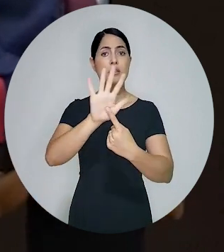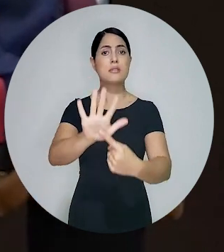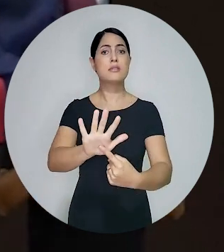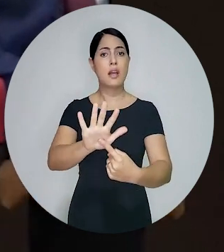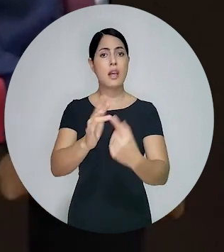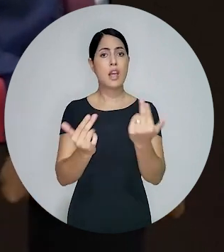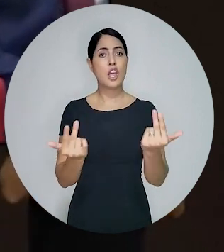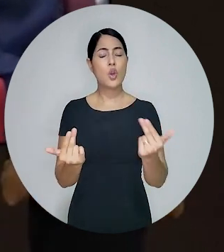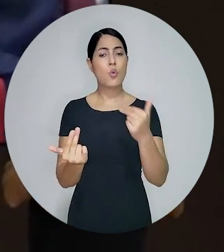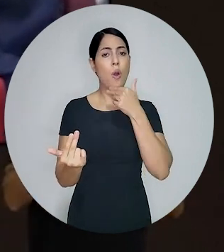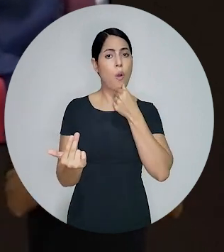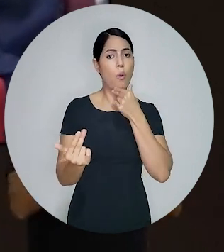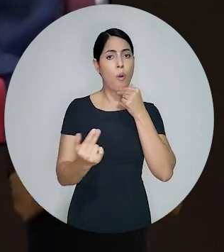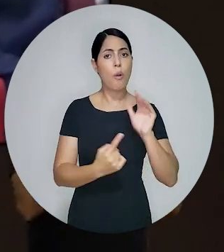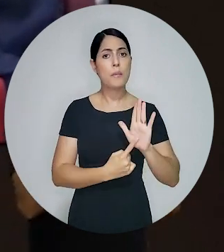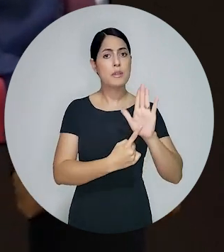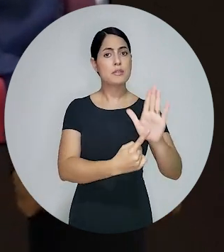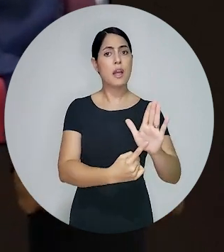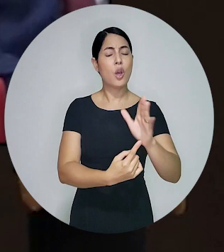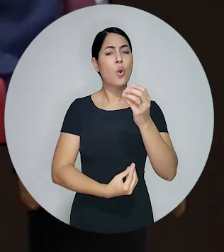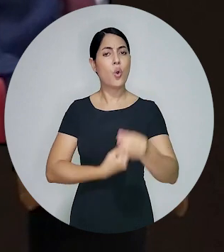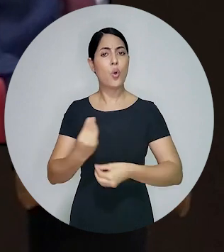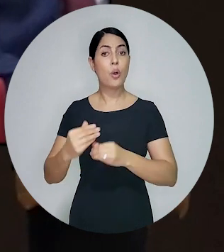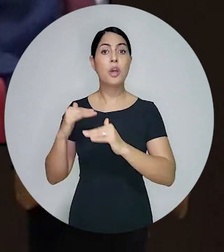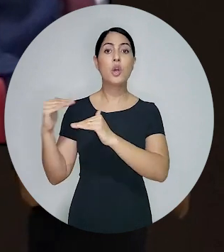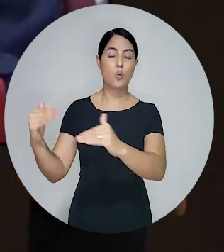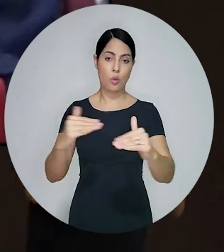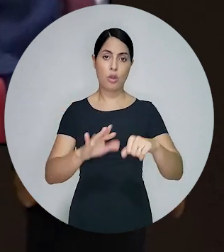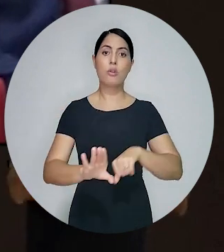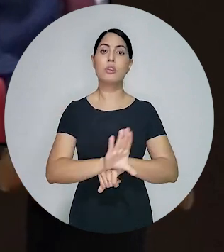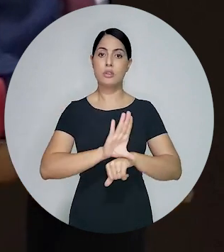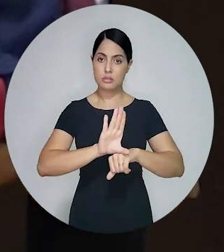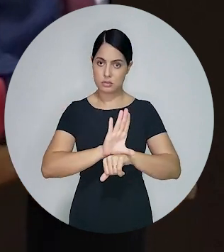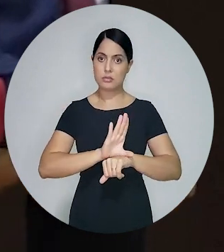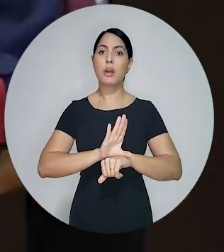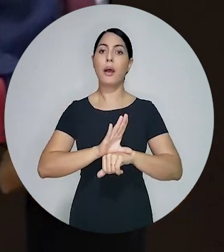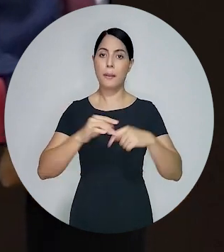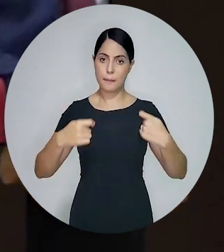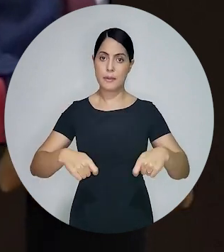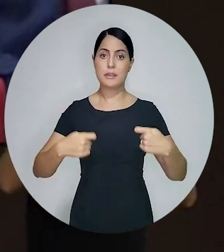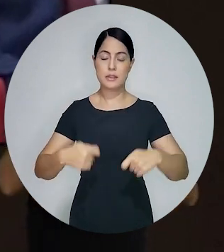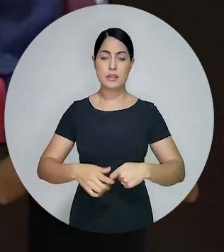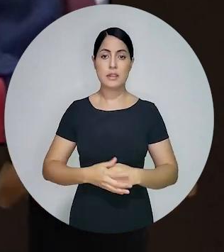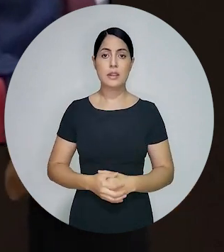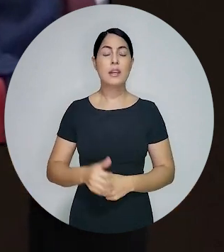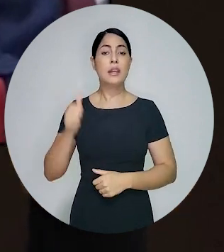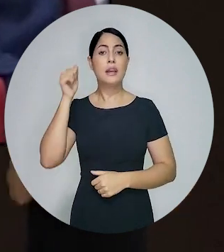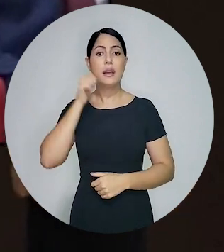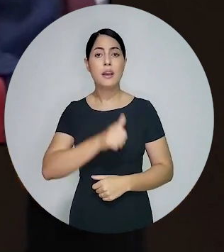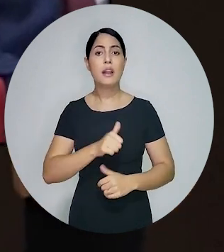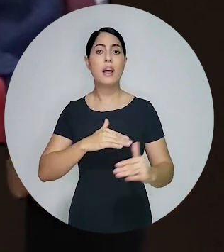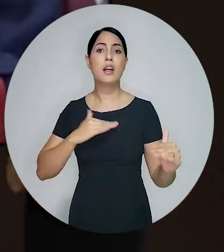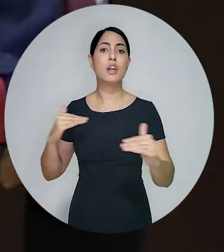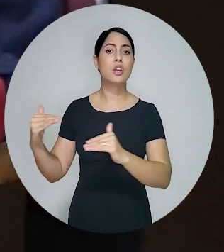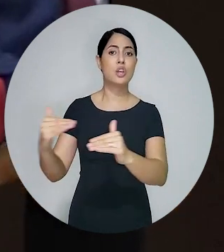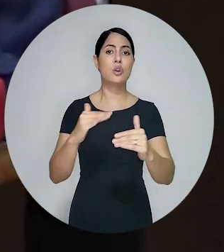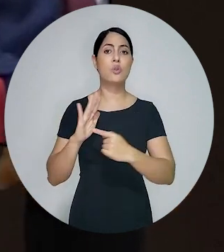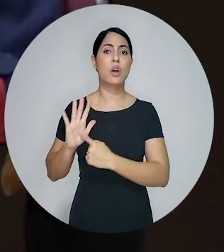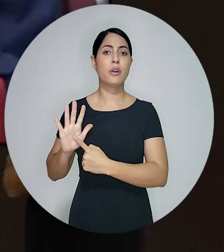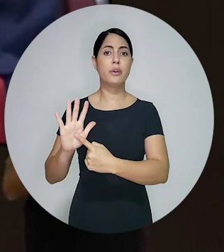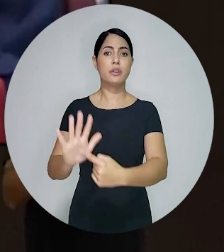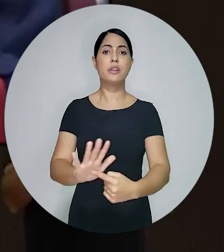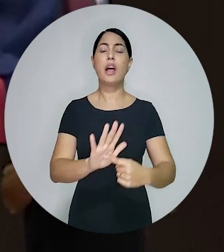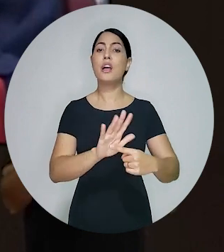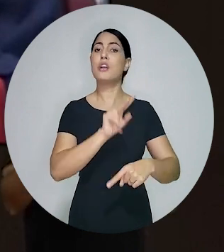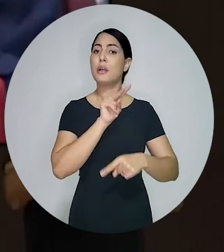os lugares de destaque, tal como os homens ocupam, em mesmas condições, com as condições de igualdade constitucionais e também de